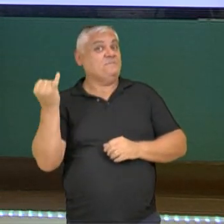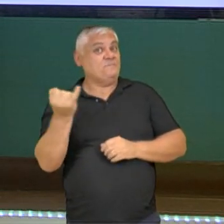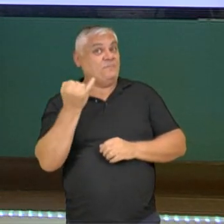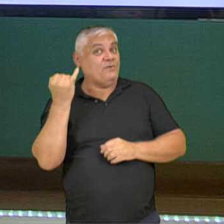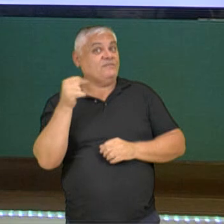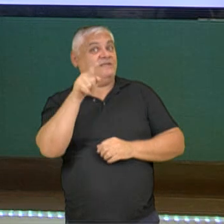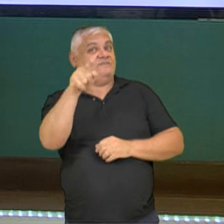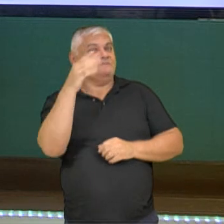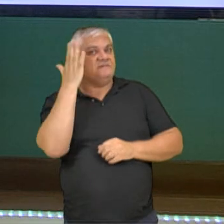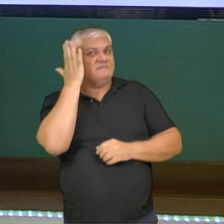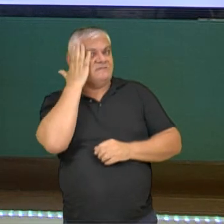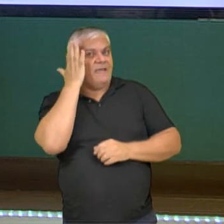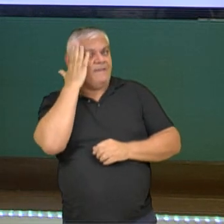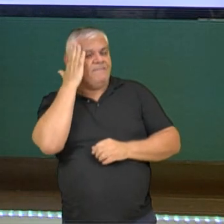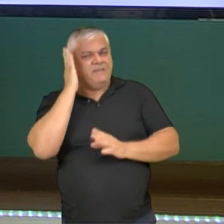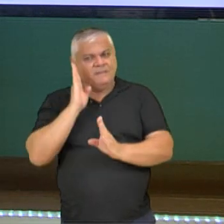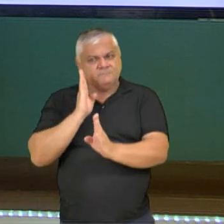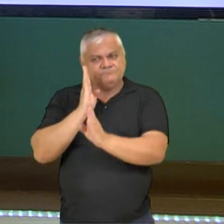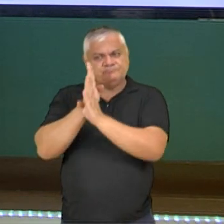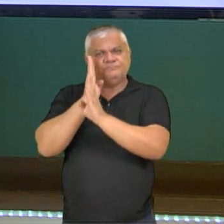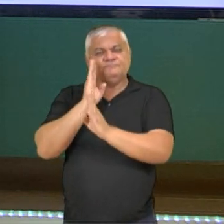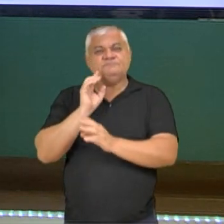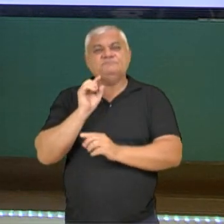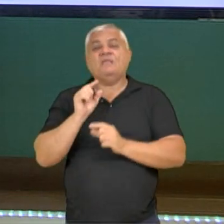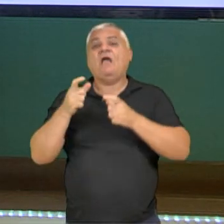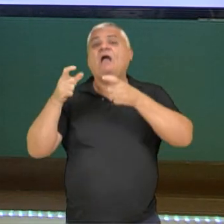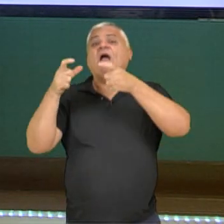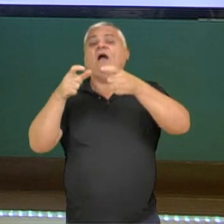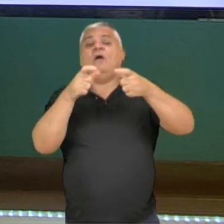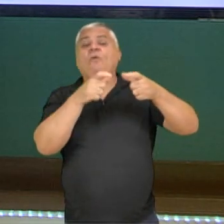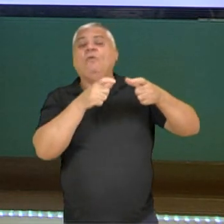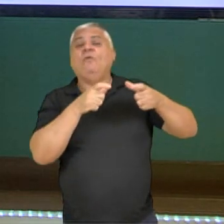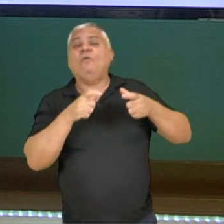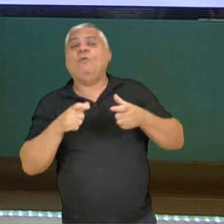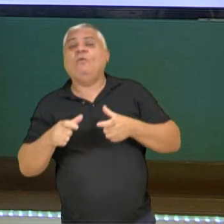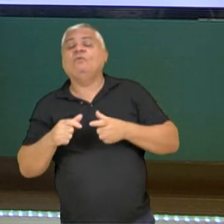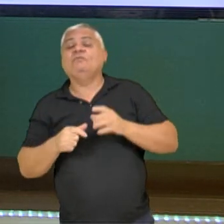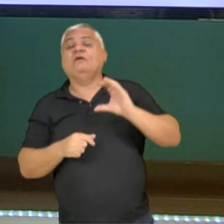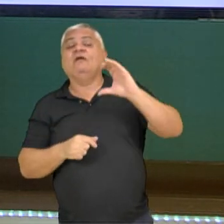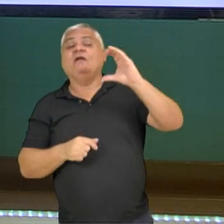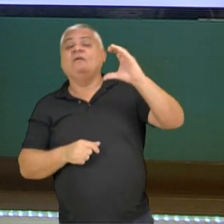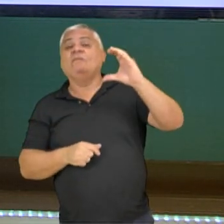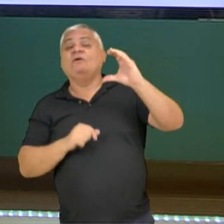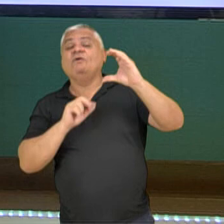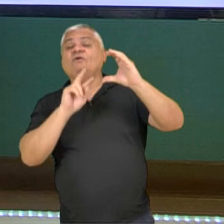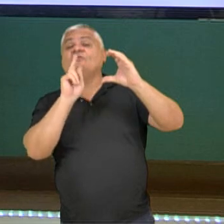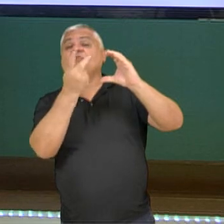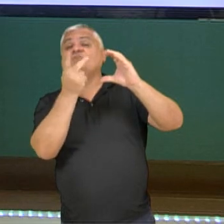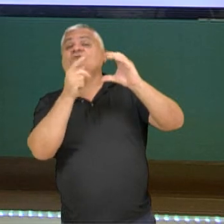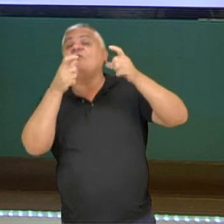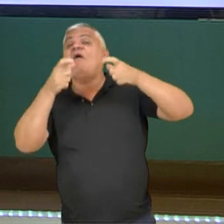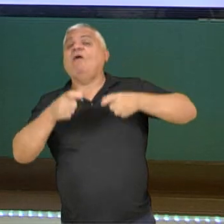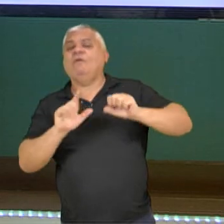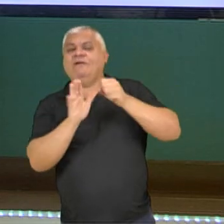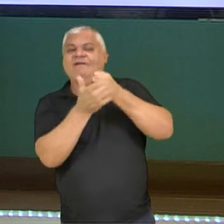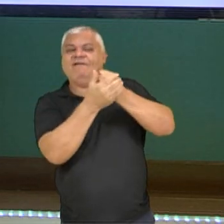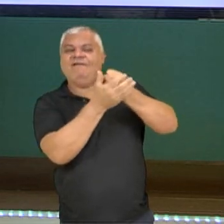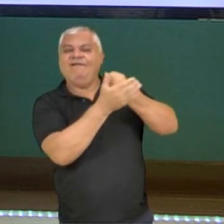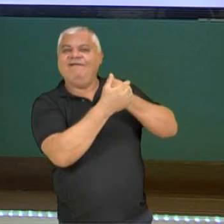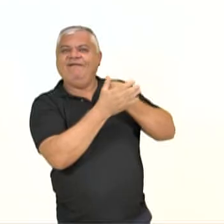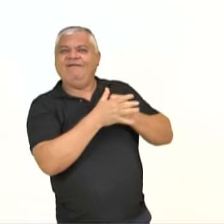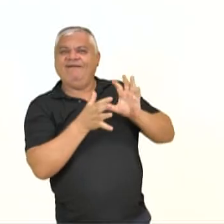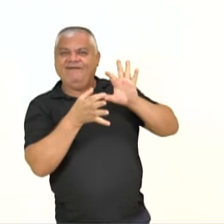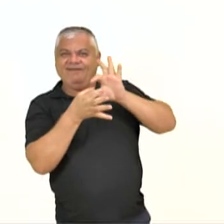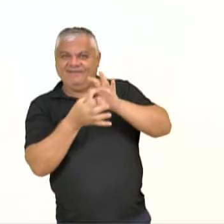você saber identificar aonde estão os carbonos e os hidrogênios ligados a